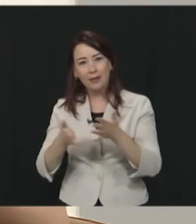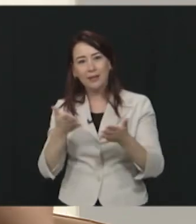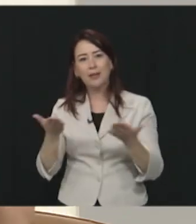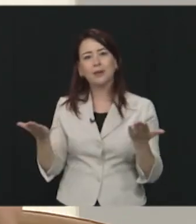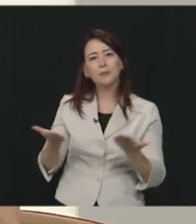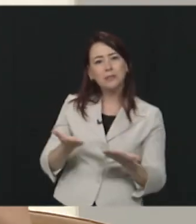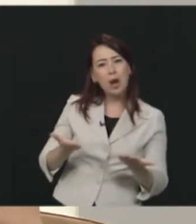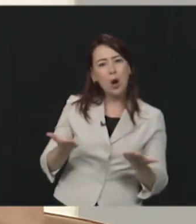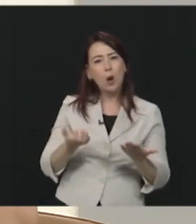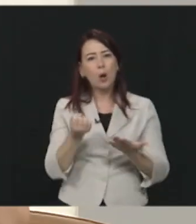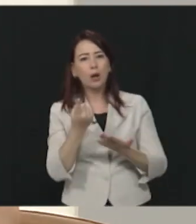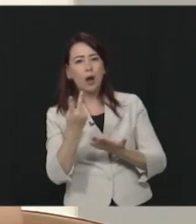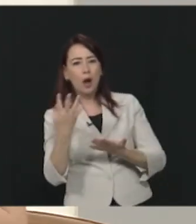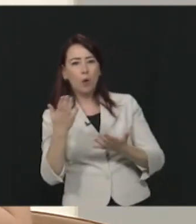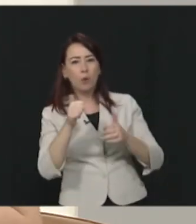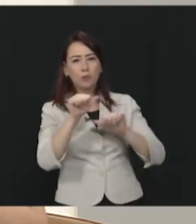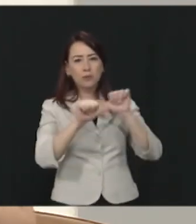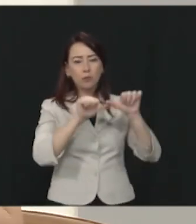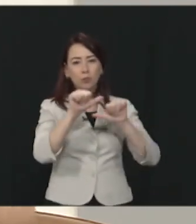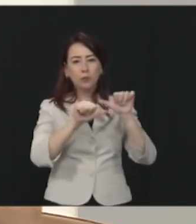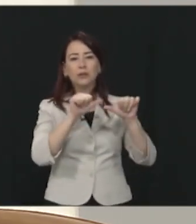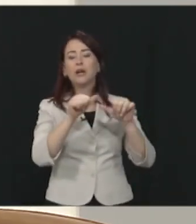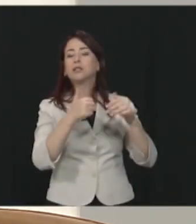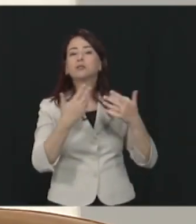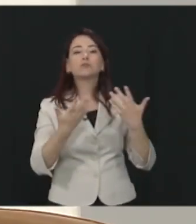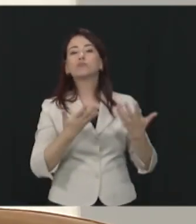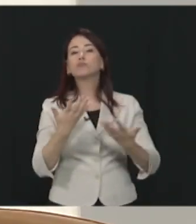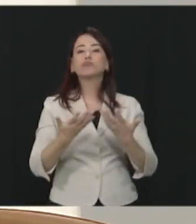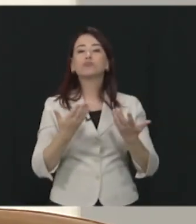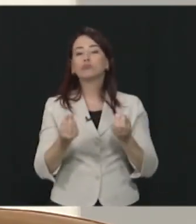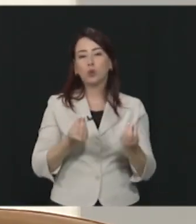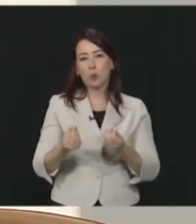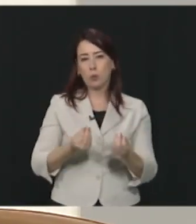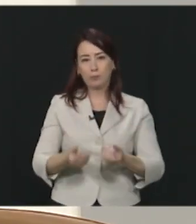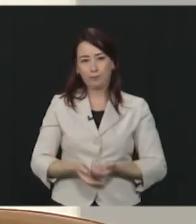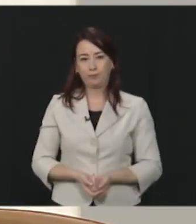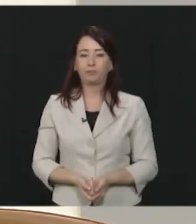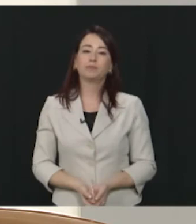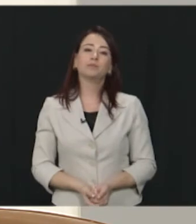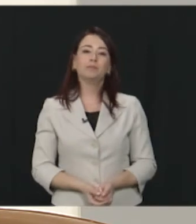algumas mudanças. O que a gente pode esperar?